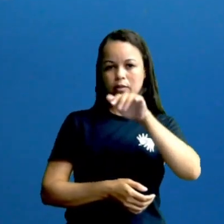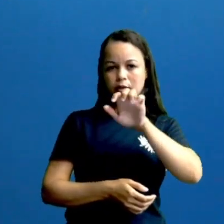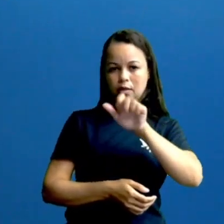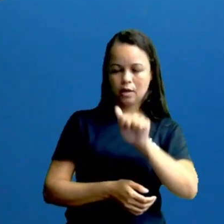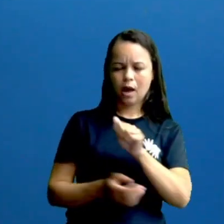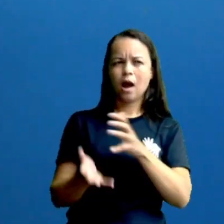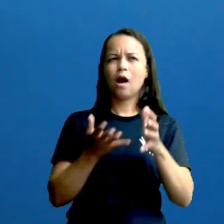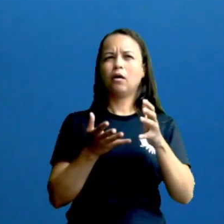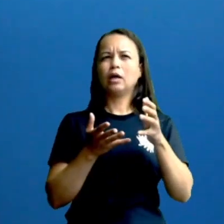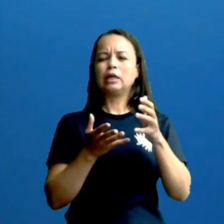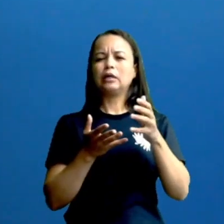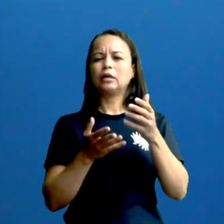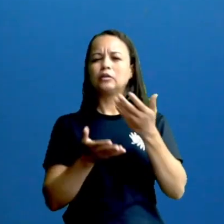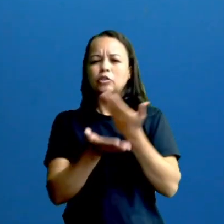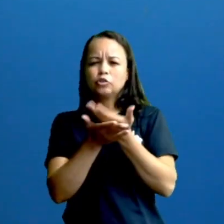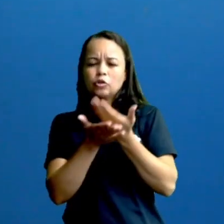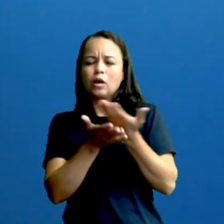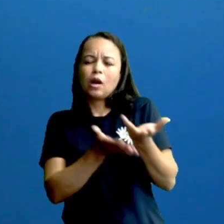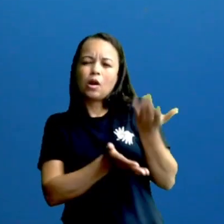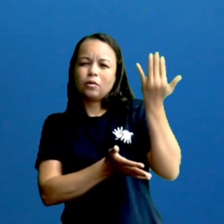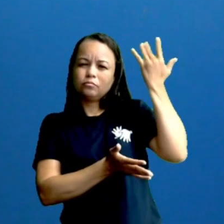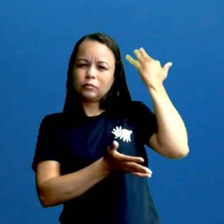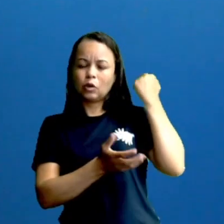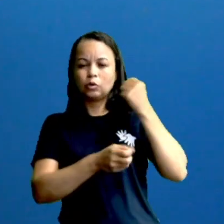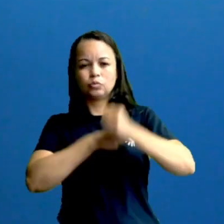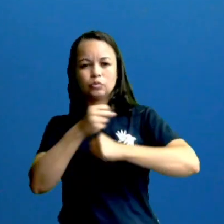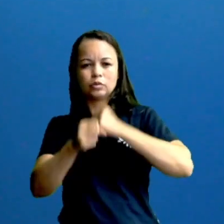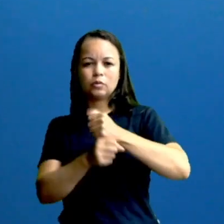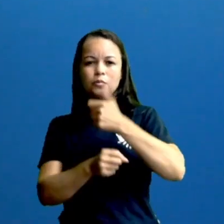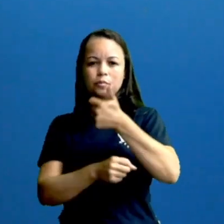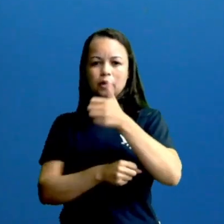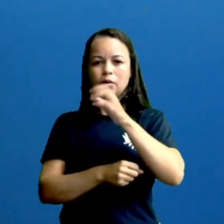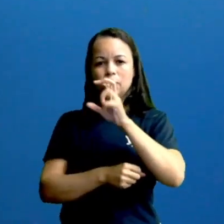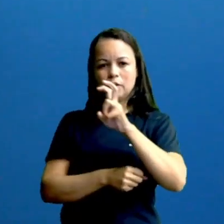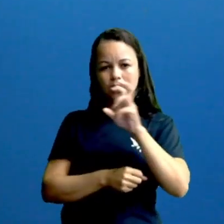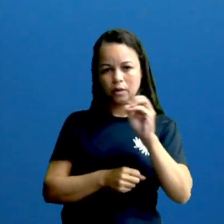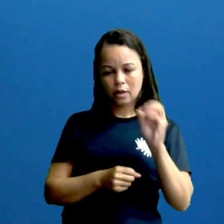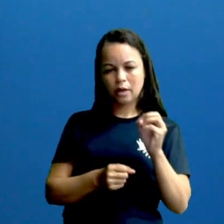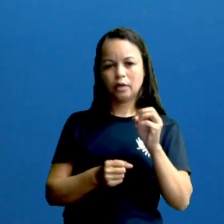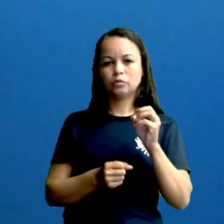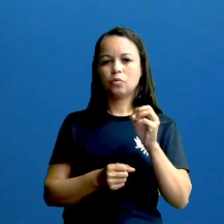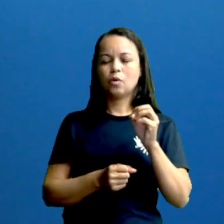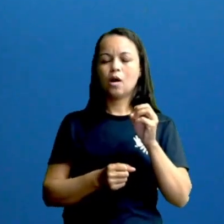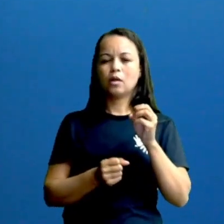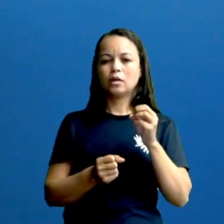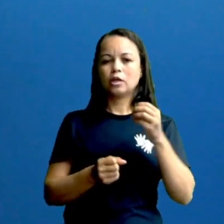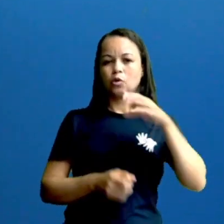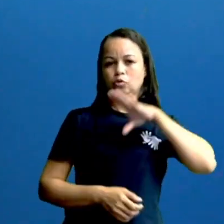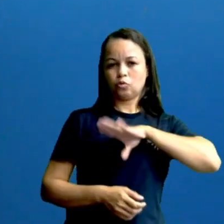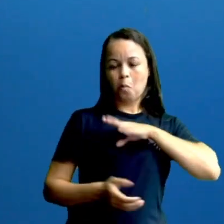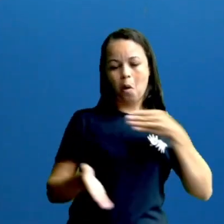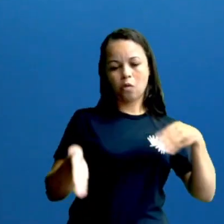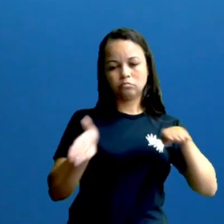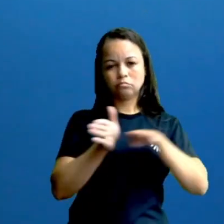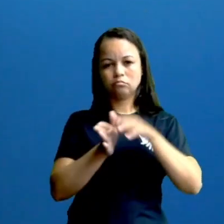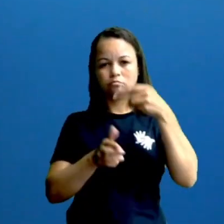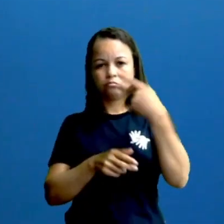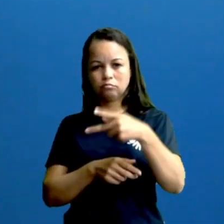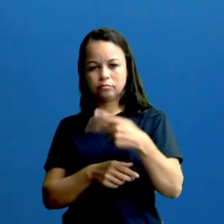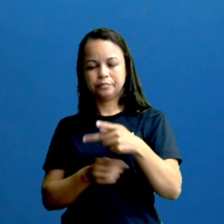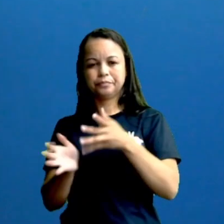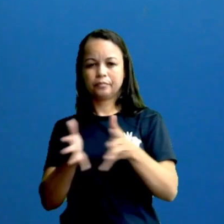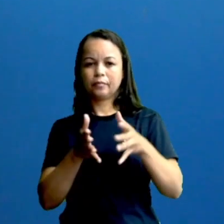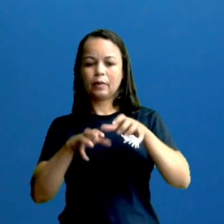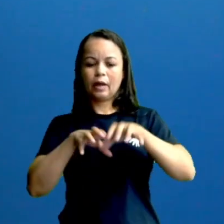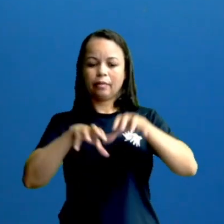lá do tempo das capitanias hereditárias de 1500. Assim que os portugueses chegaram aqui e dividiram